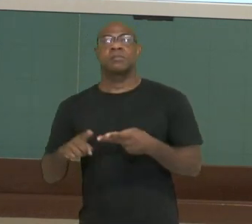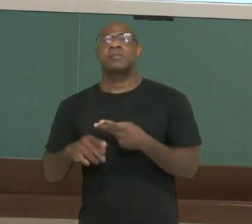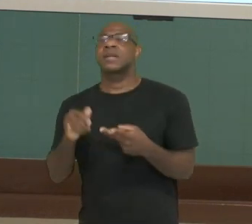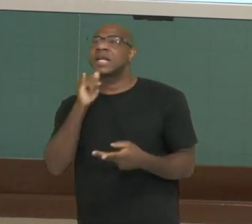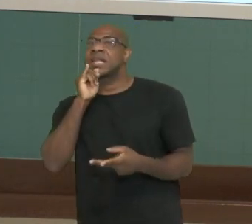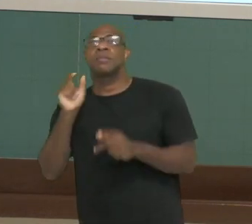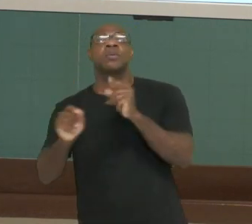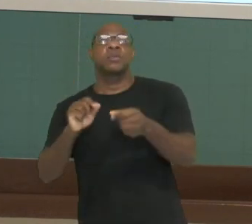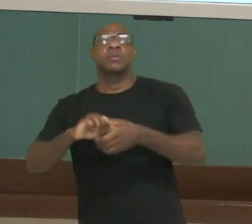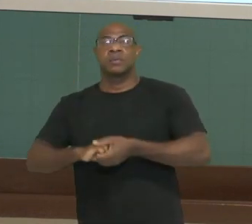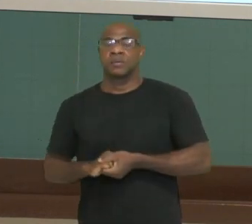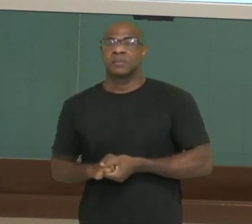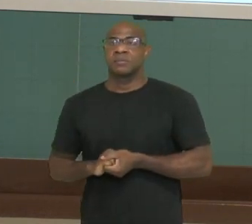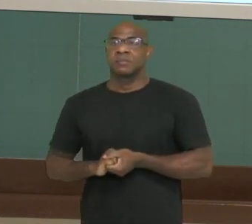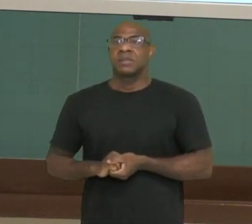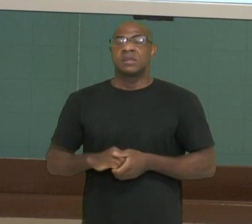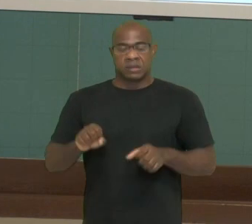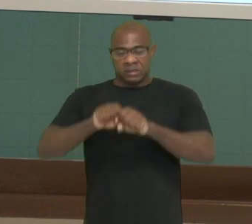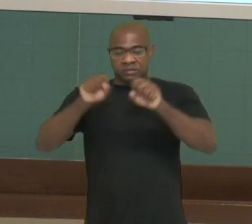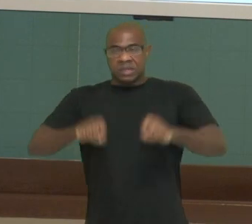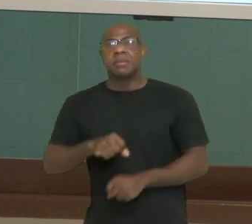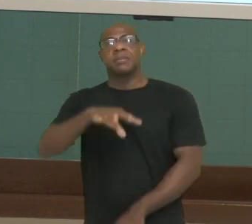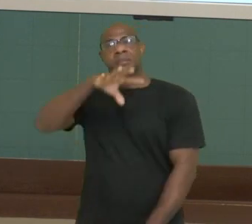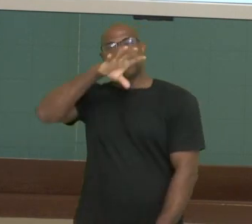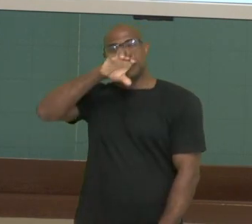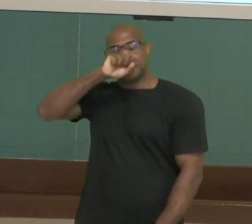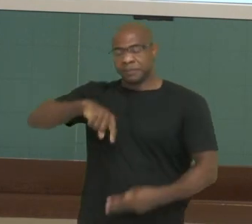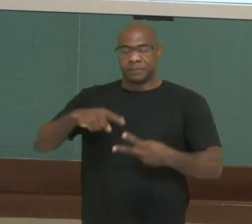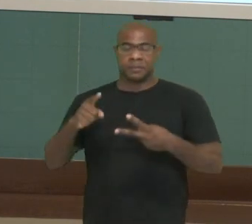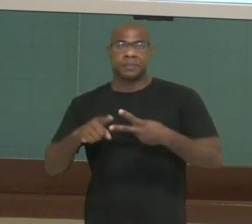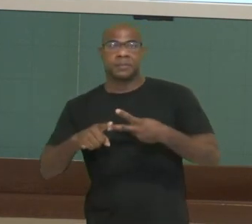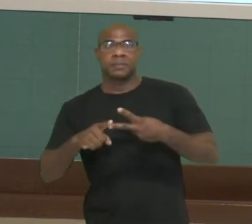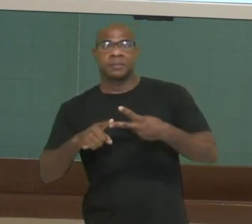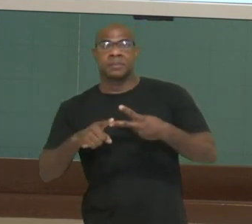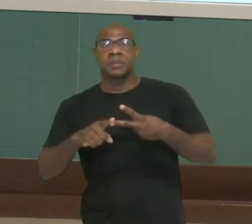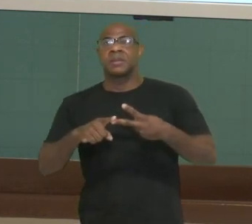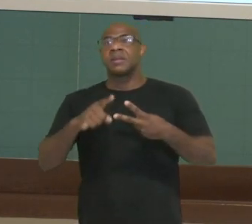exemplo, sistema respiratório, sistema